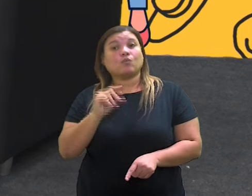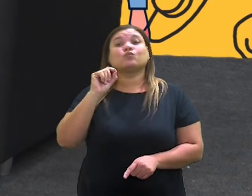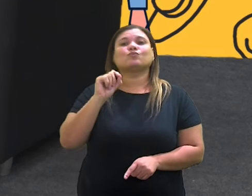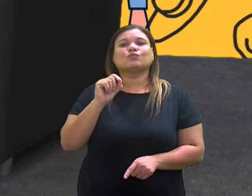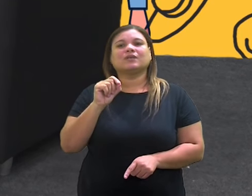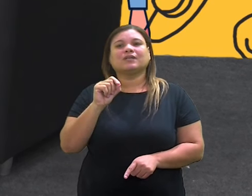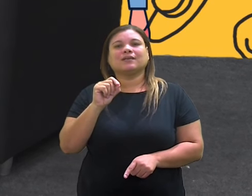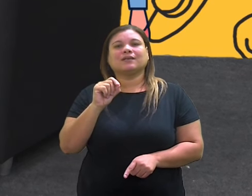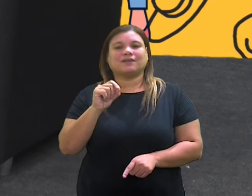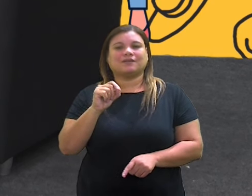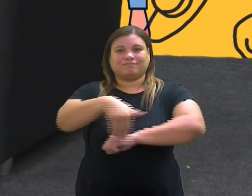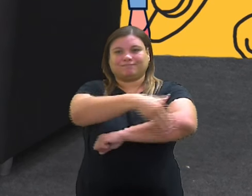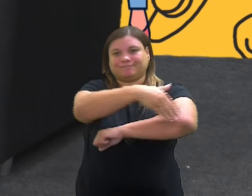a...